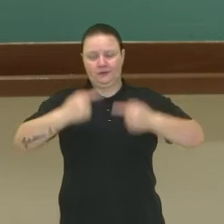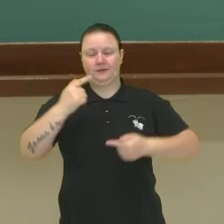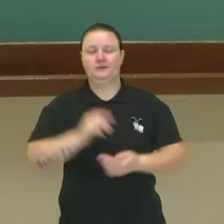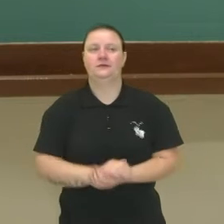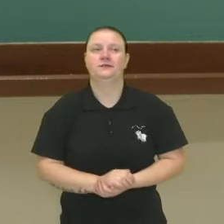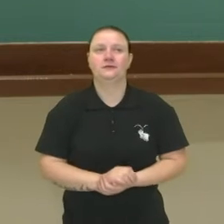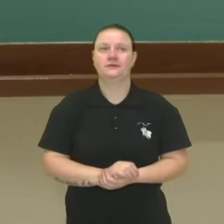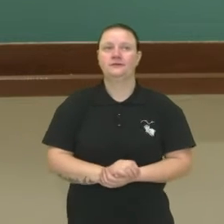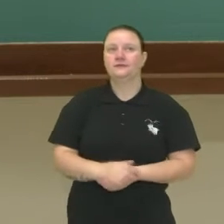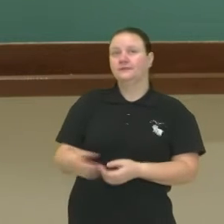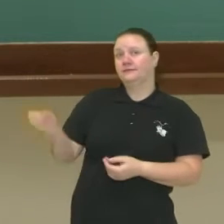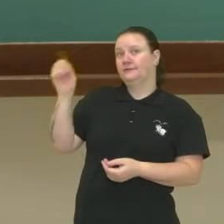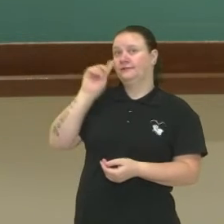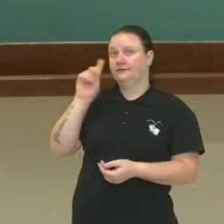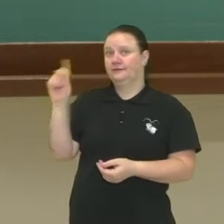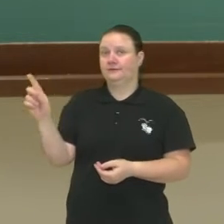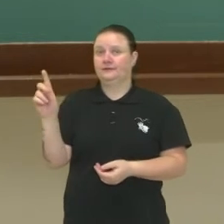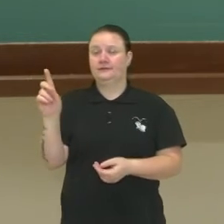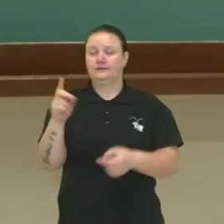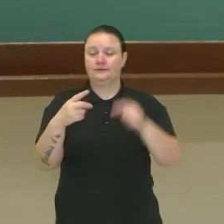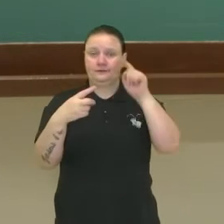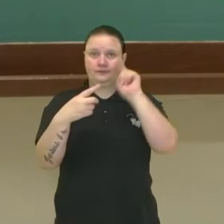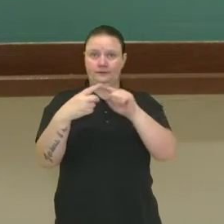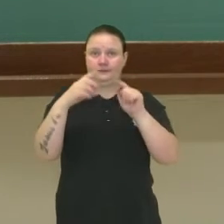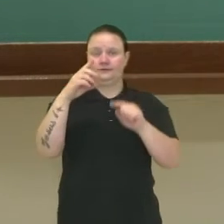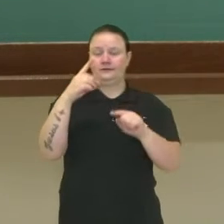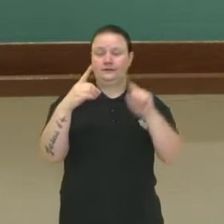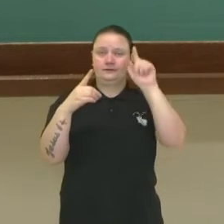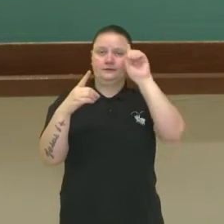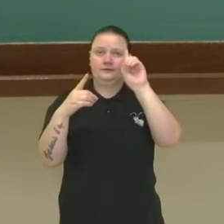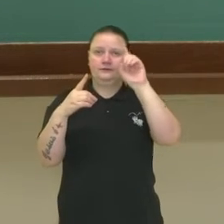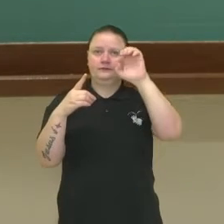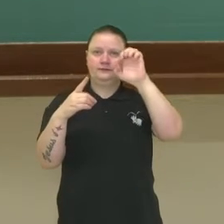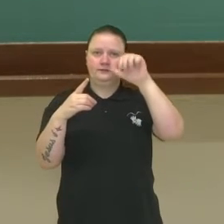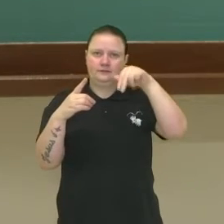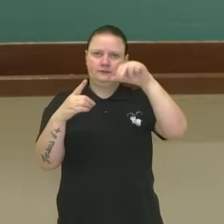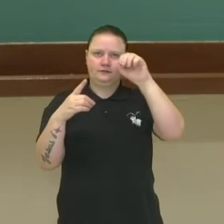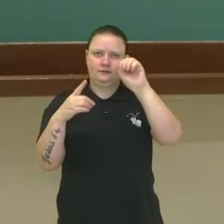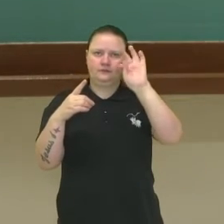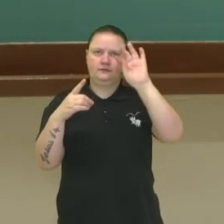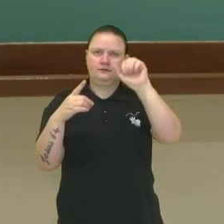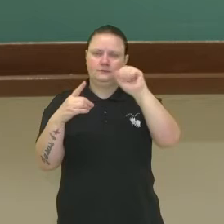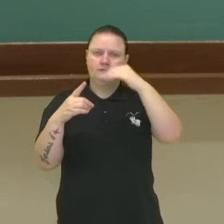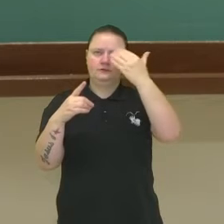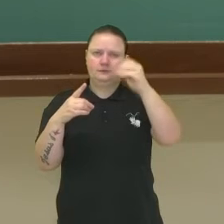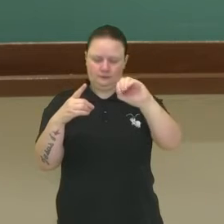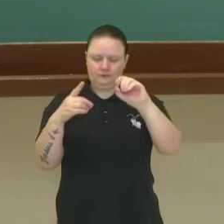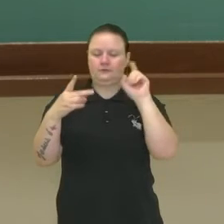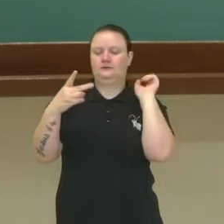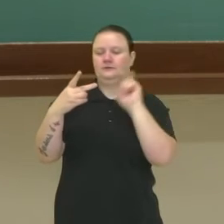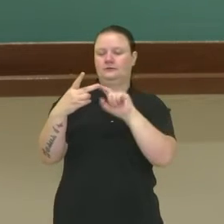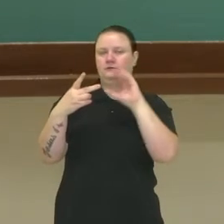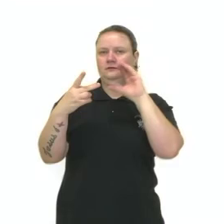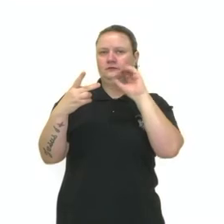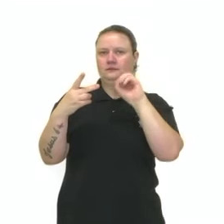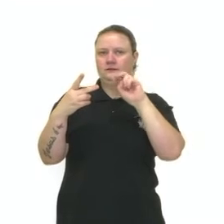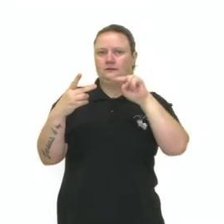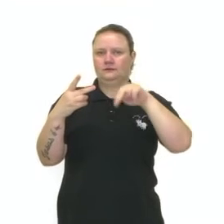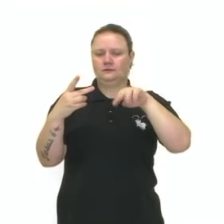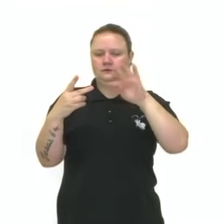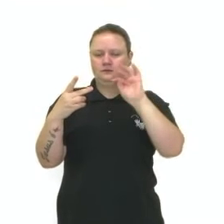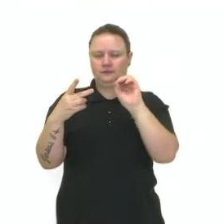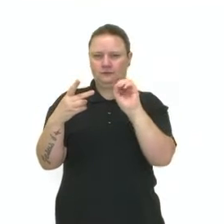Chegamos aqui agora à denotação e conotação. Coloquei ali umas flechinhas para você observar. Acompanha aqui na tela,